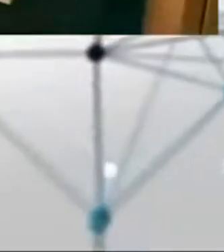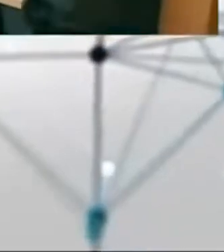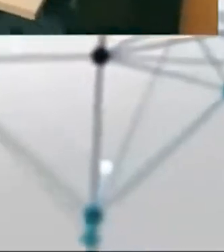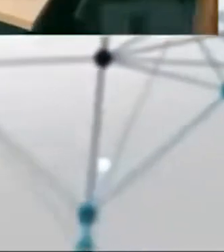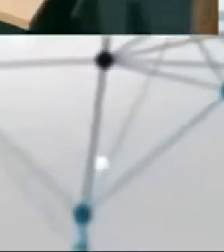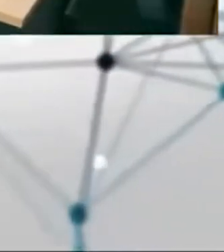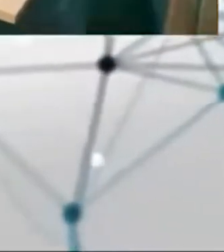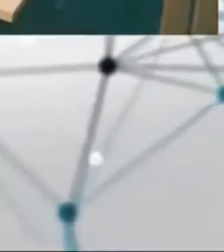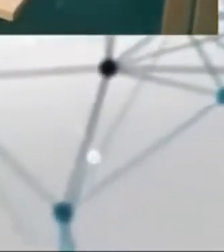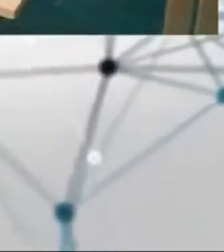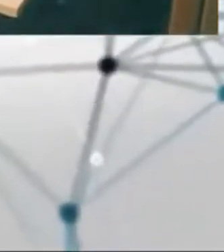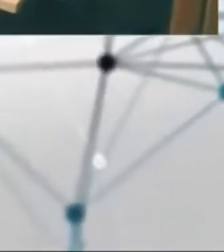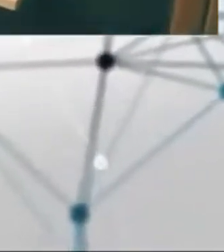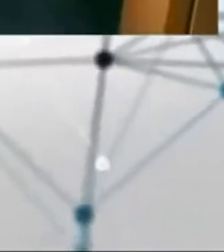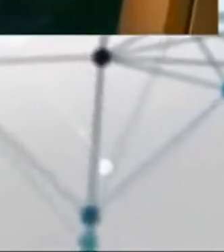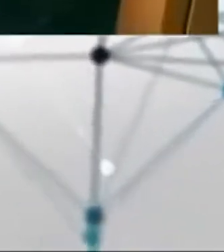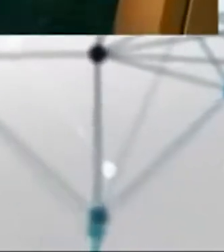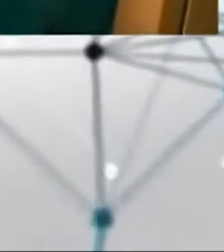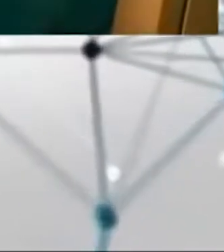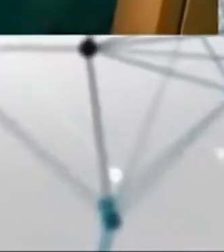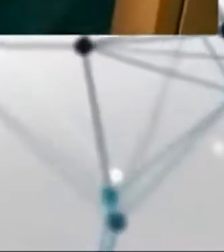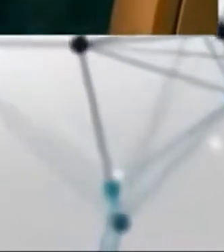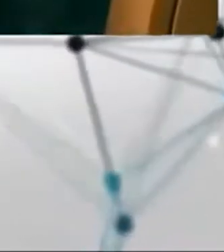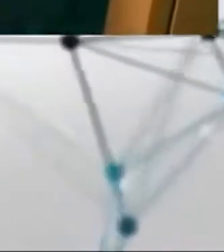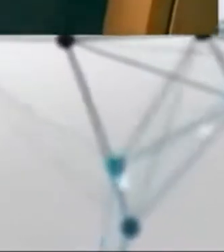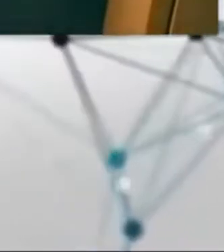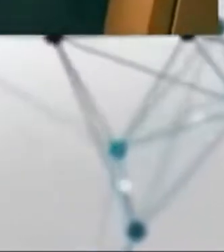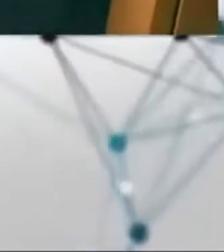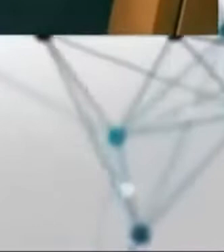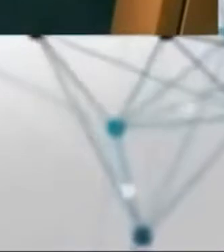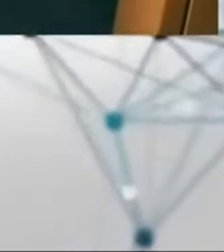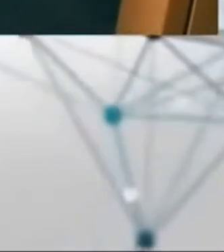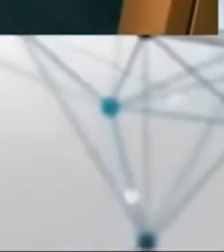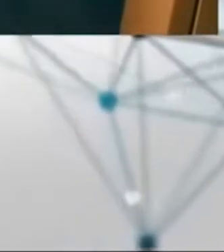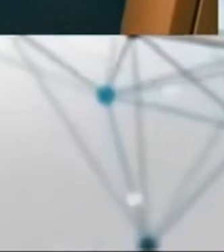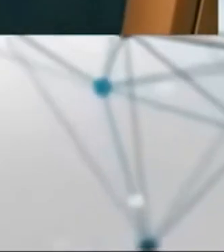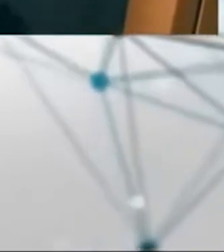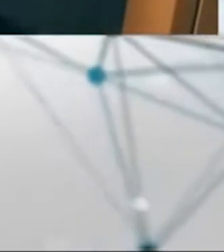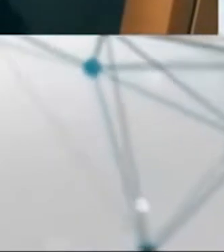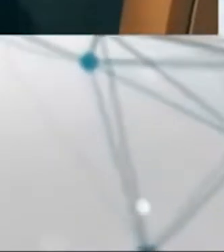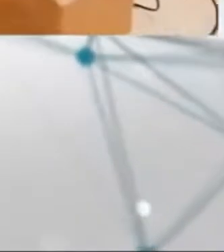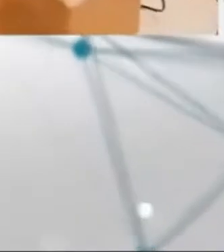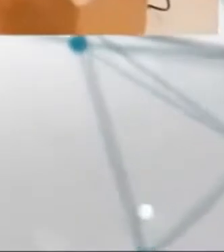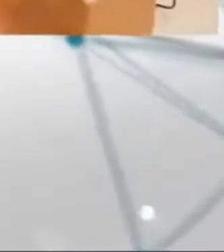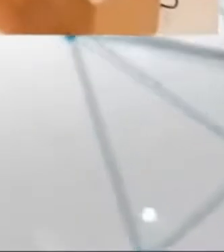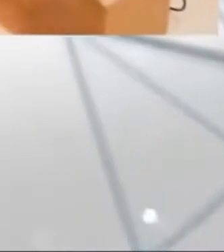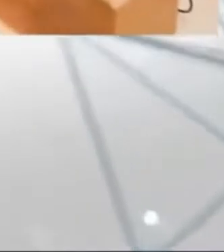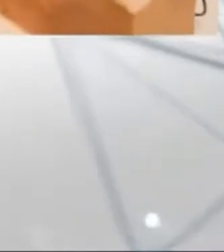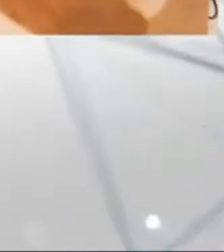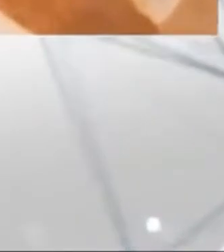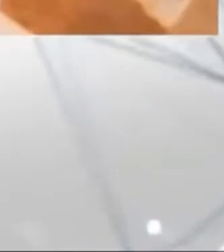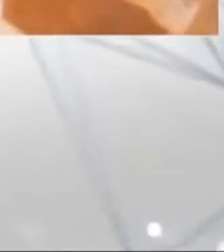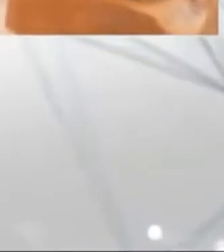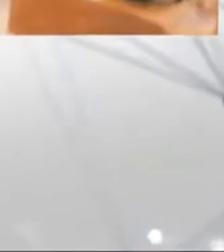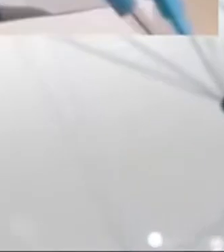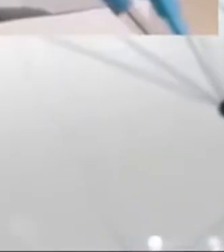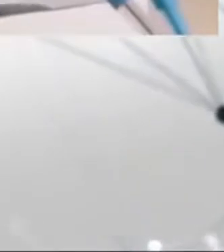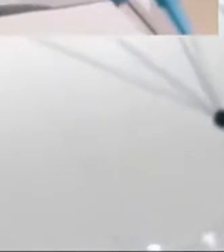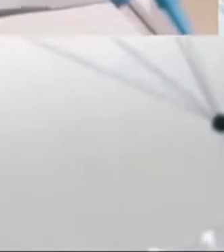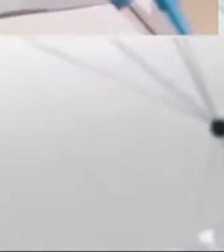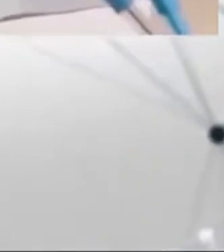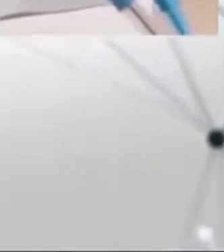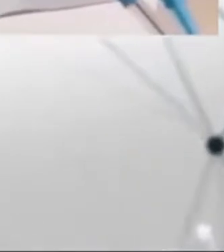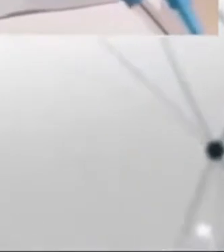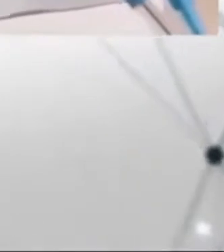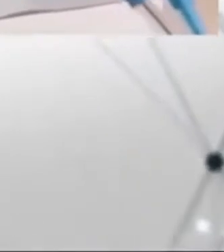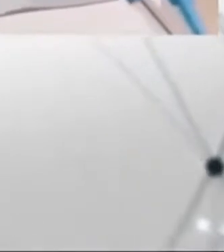reunião. Aqui é um escritório que a gente trabalha juntos e tem o administrativo da ONG. Várias coisas acontecem aqui também. Fiquem ligados, porque em breve a gente vai mostrar